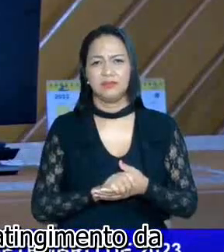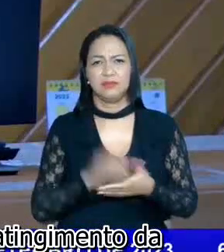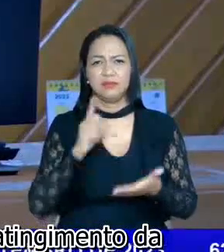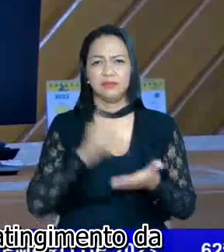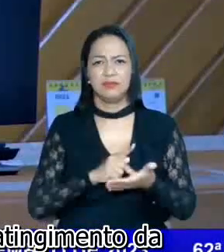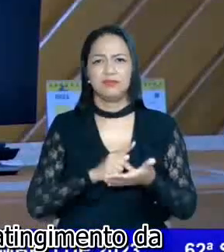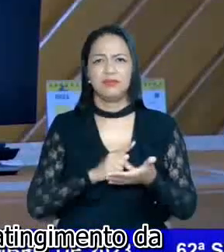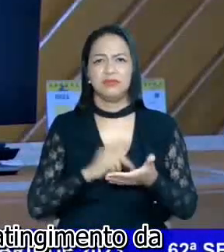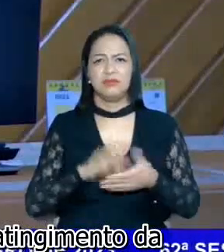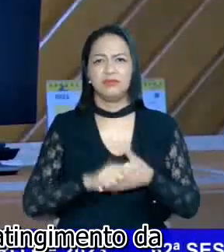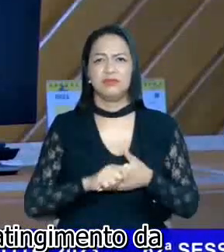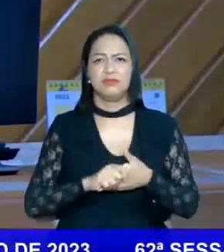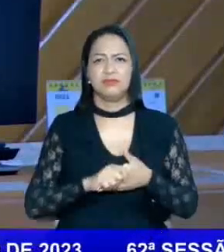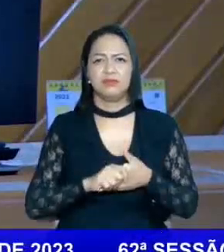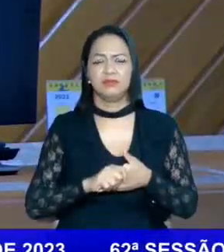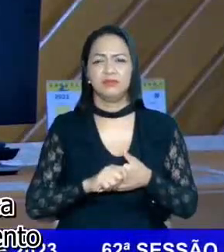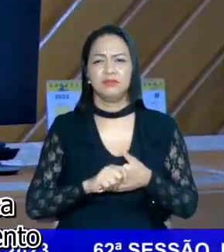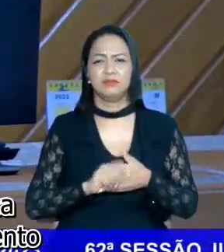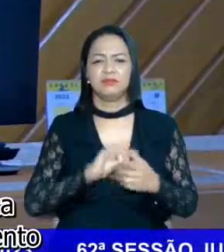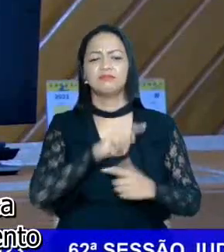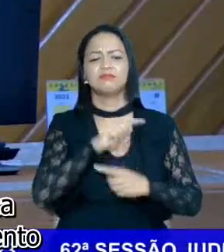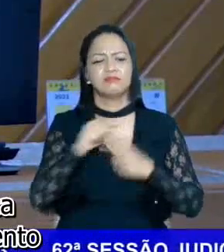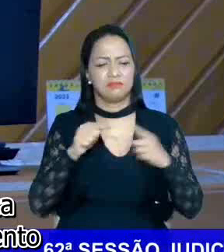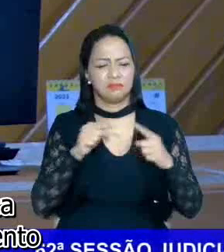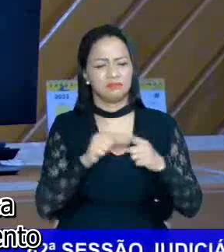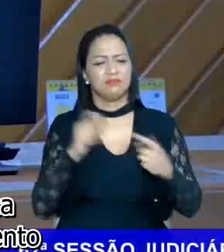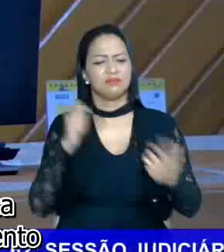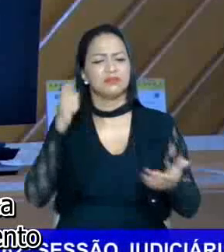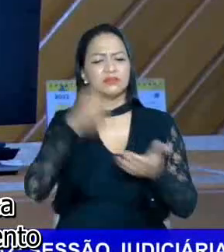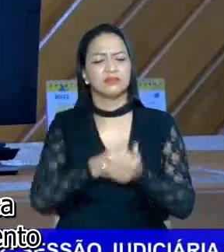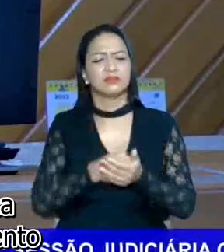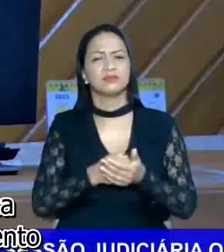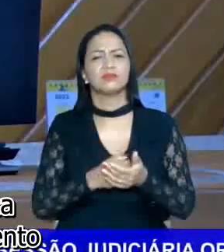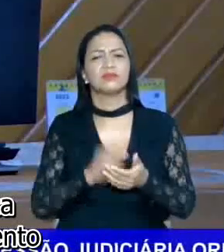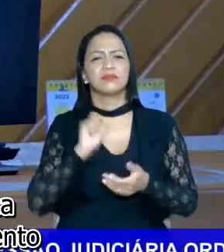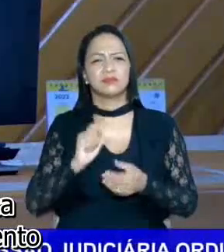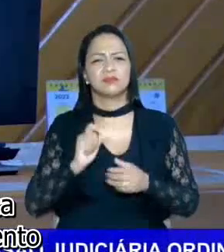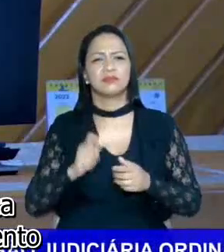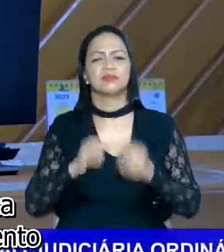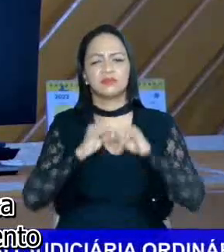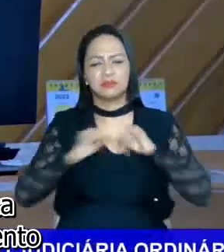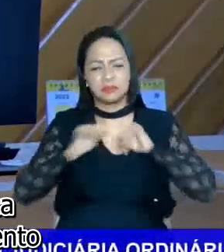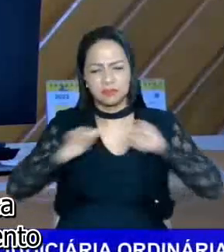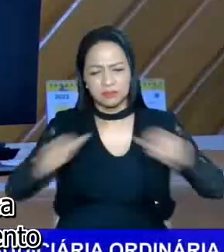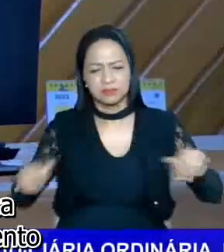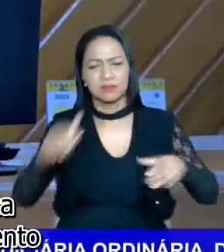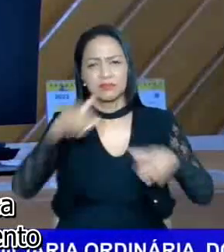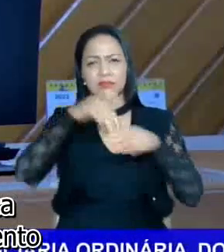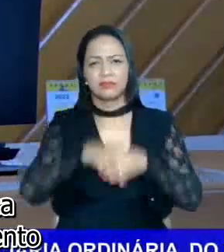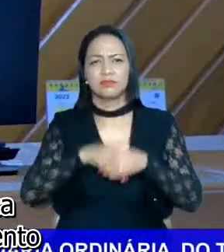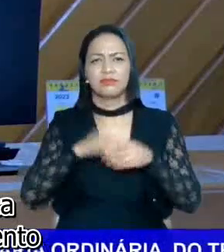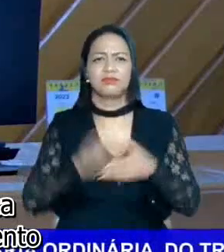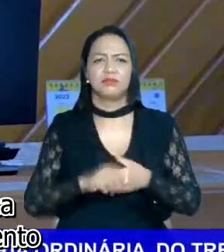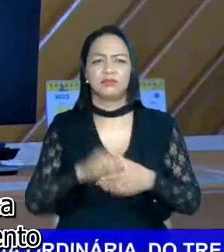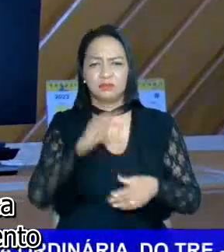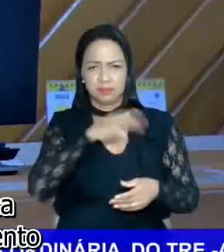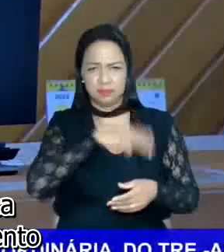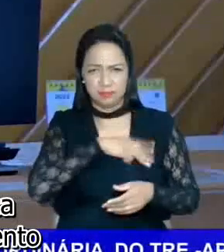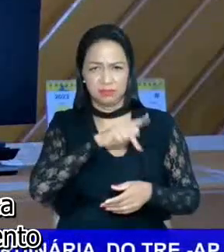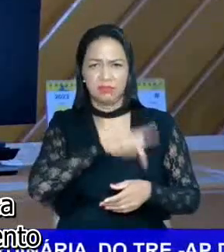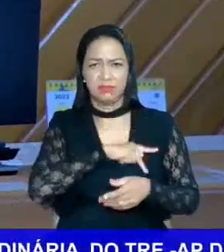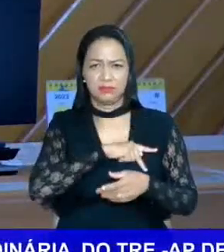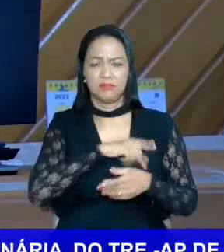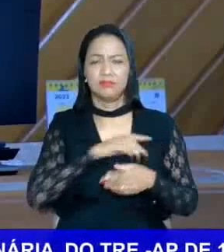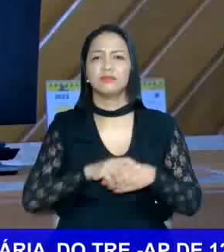verdade, até o atingimento da finalidade desse gasto na campanha eleitoral. Na ótica ministerial, tal